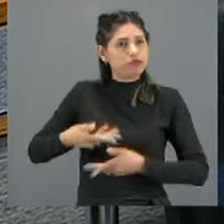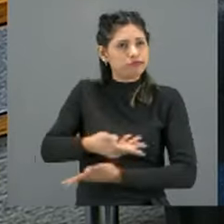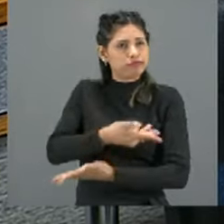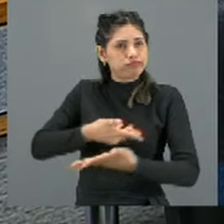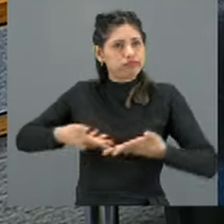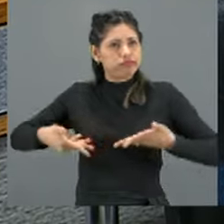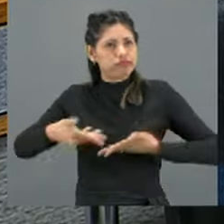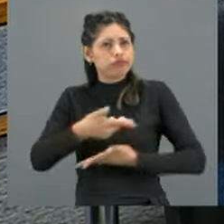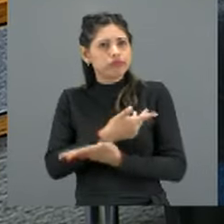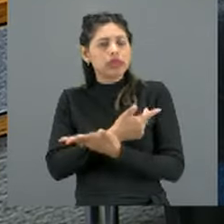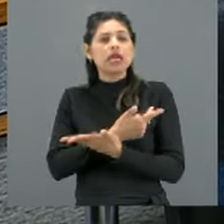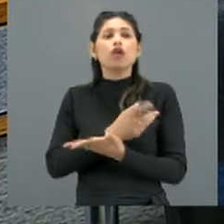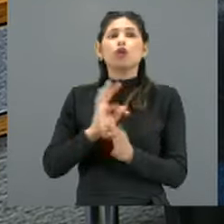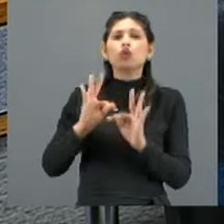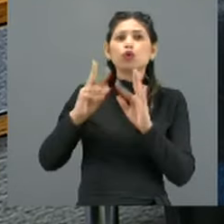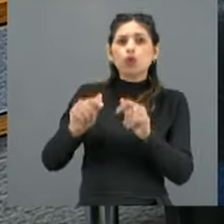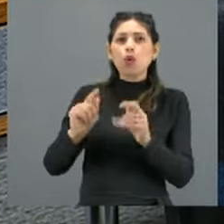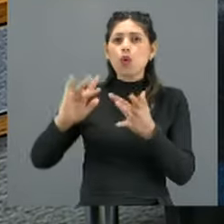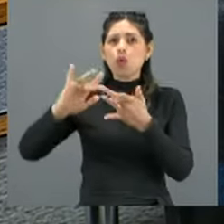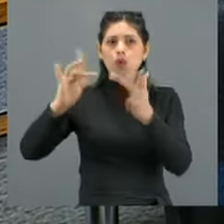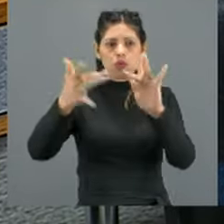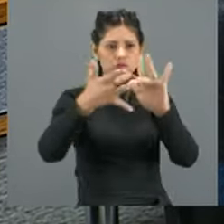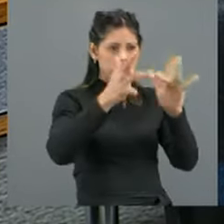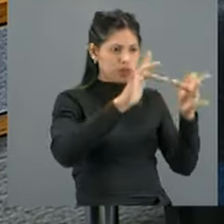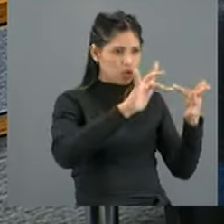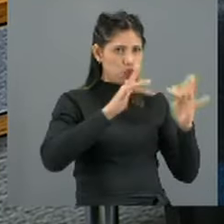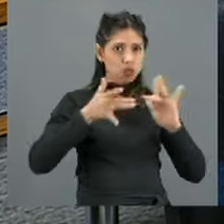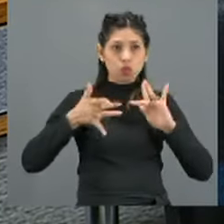pacífica com todas as etnias no estado de Mato Grosso,